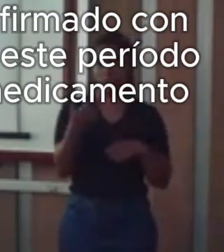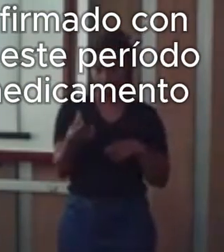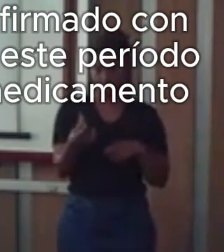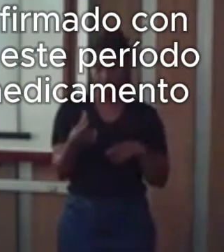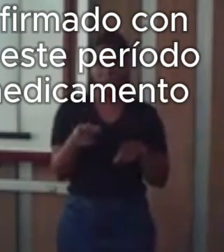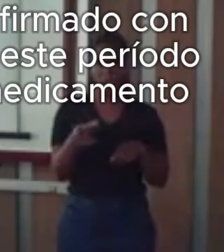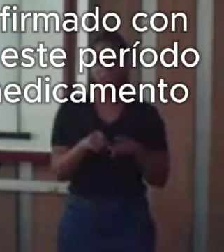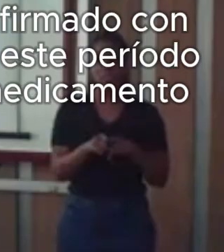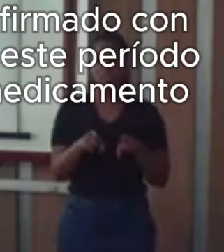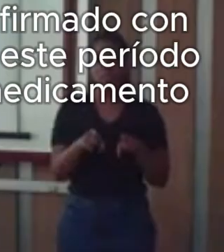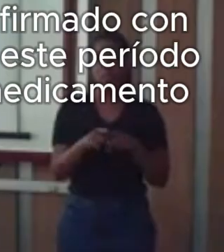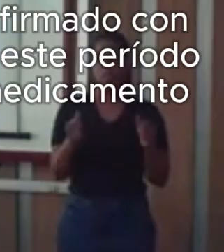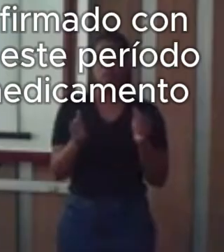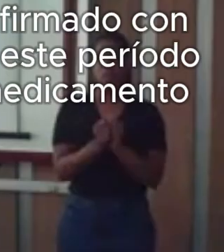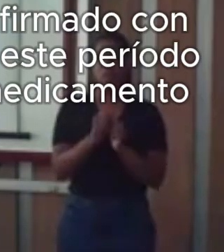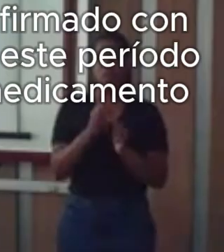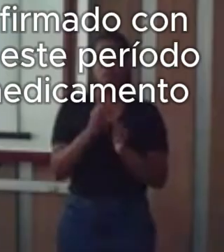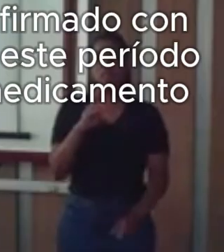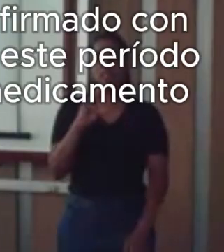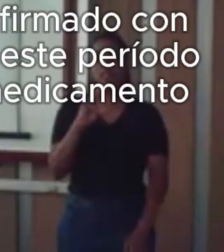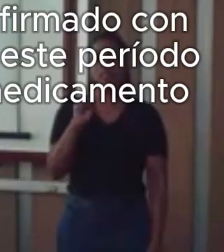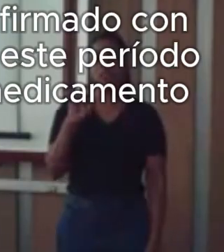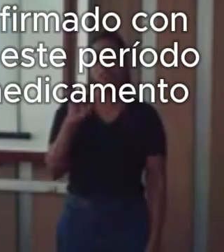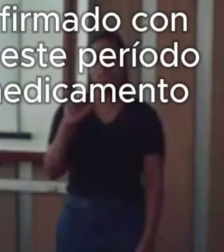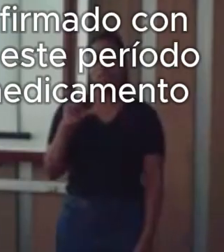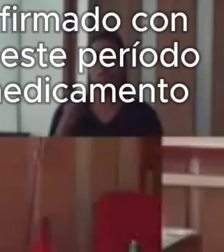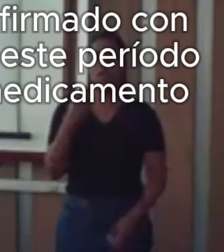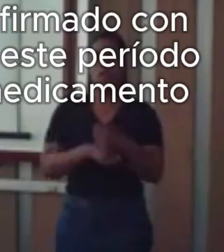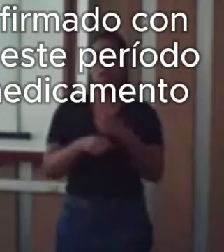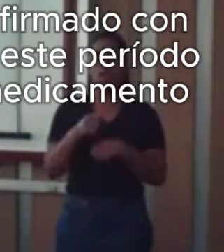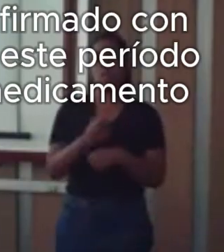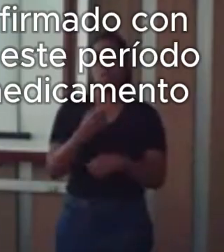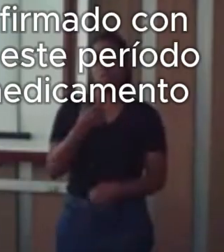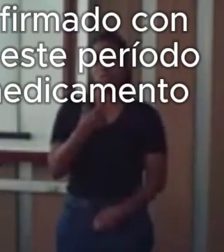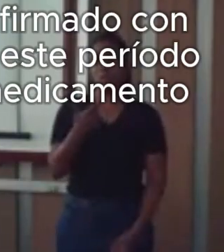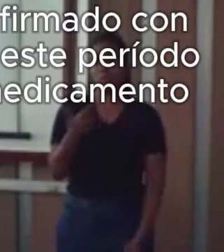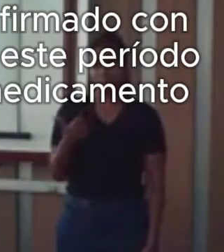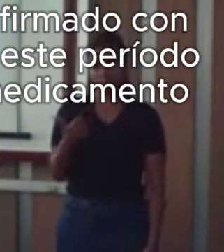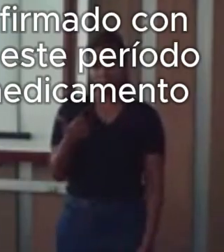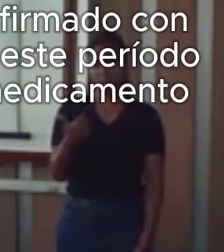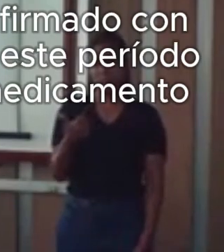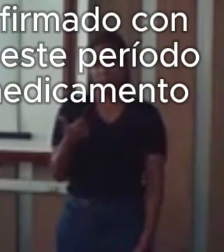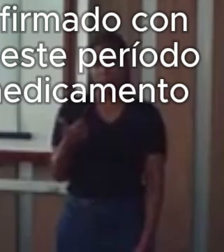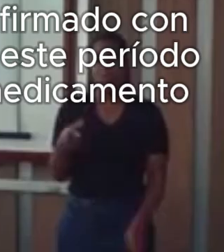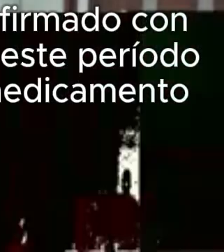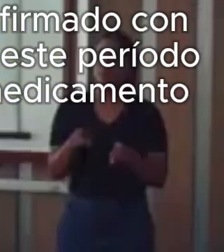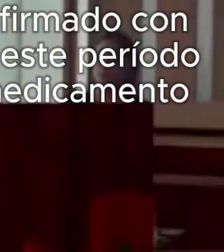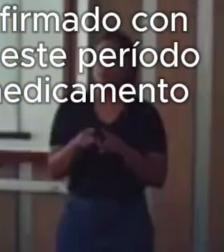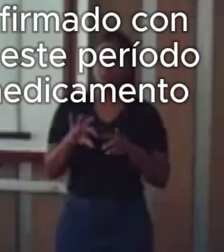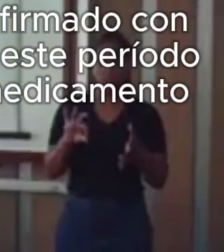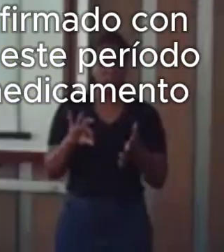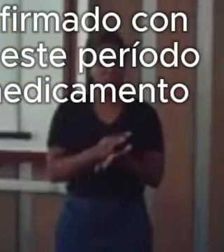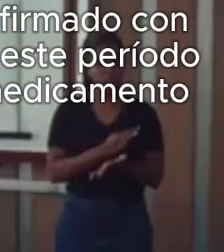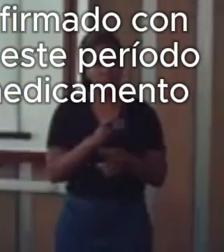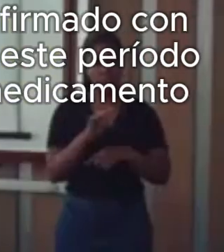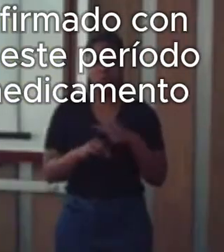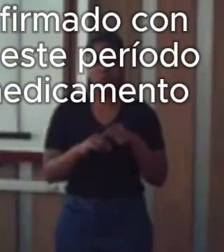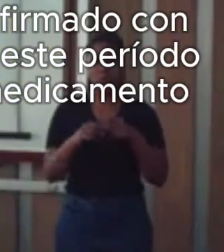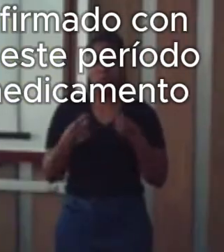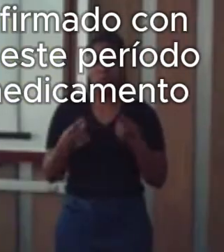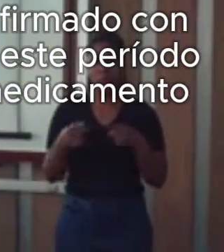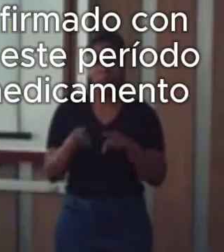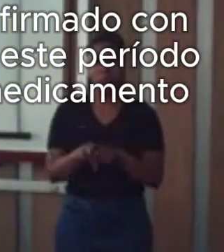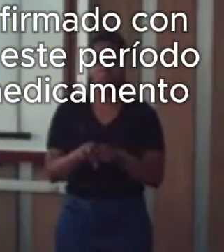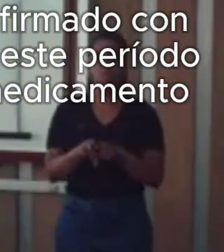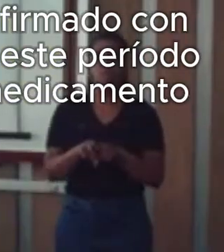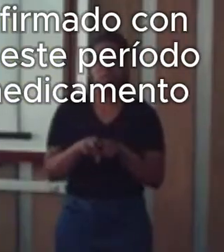foi assinado o contrato com a UFRJ em 21. Então, aqui que foi feita a assinatura do convênio com a